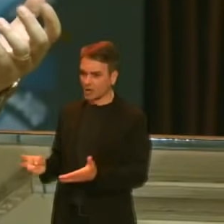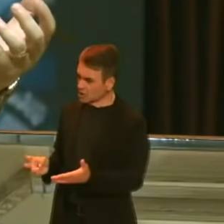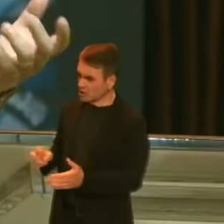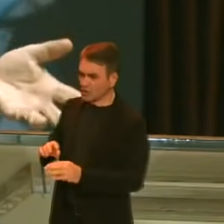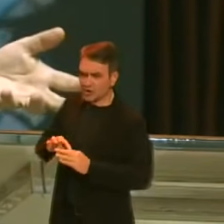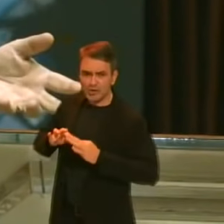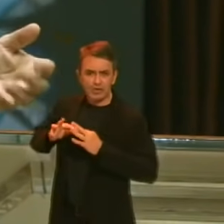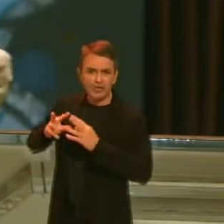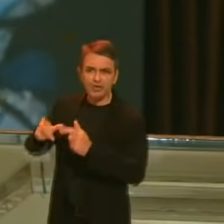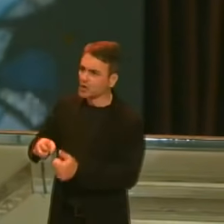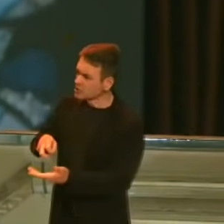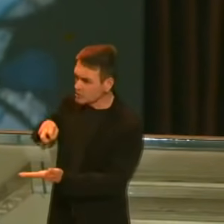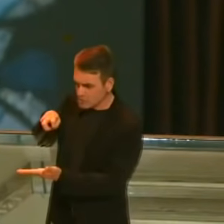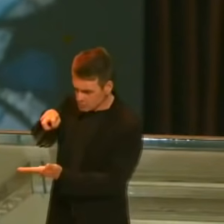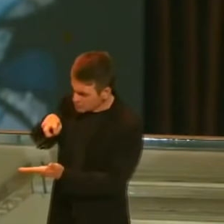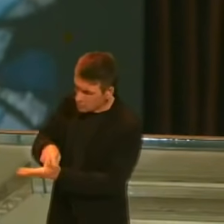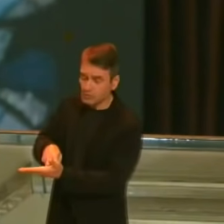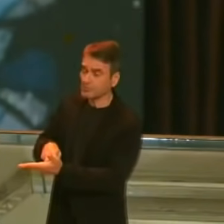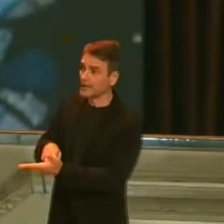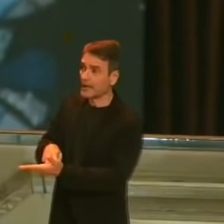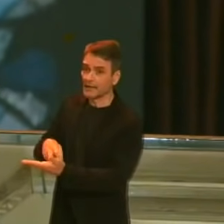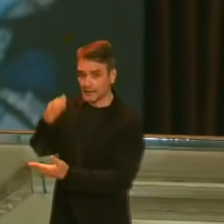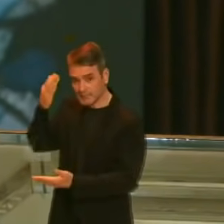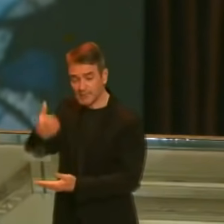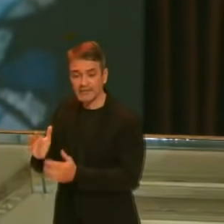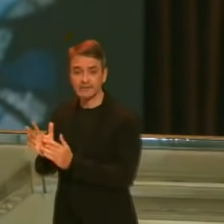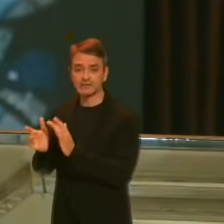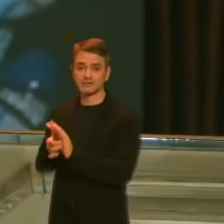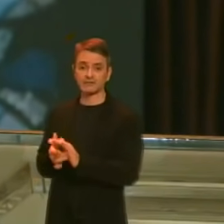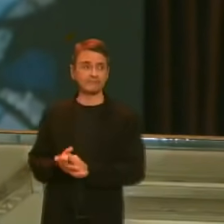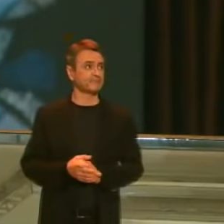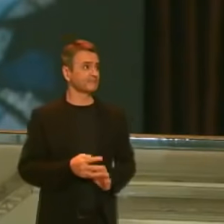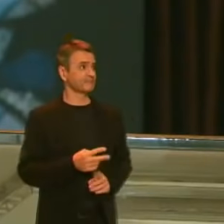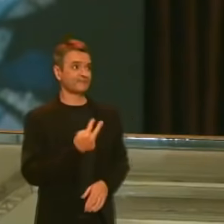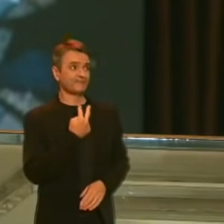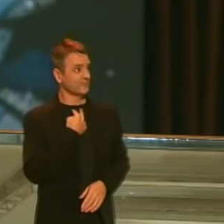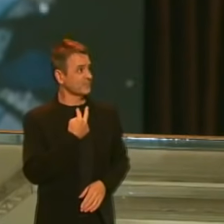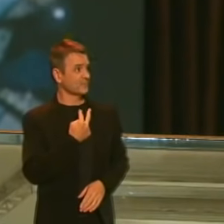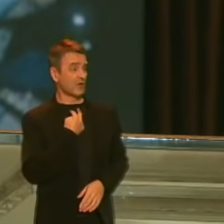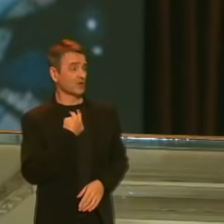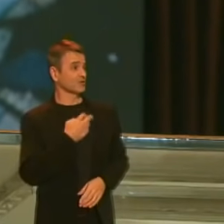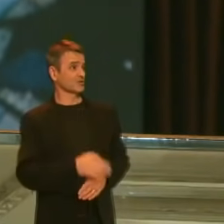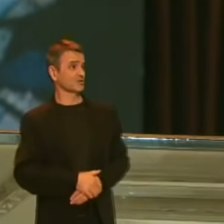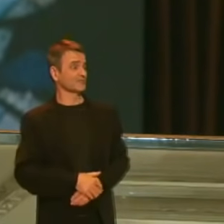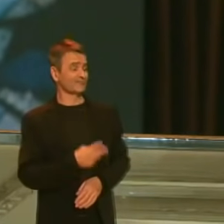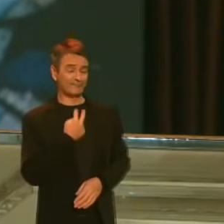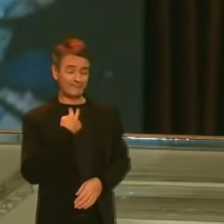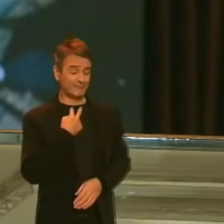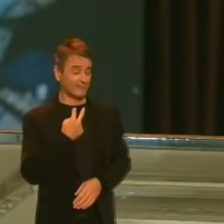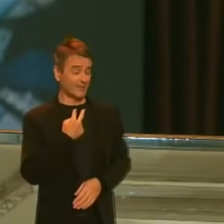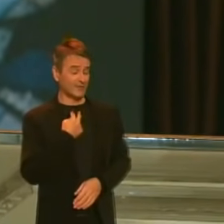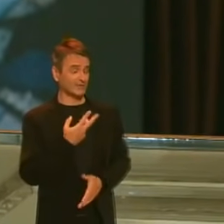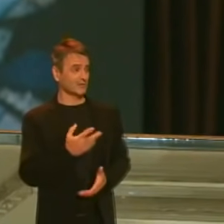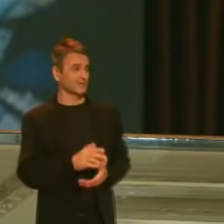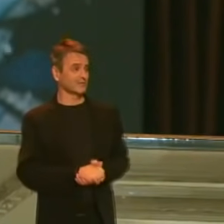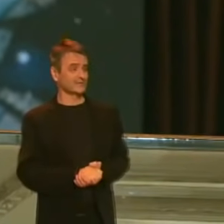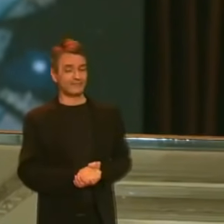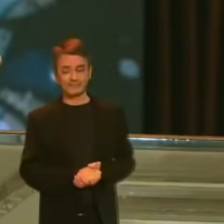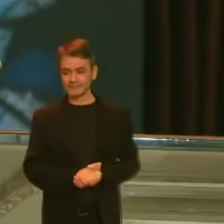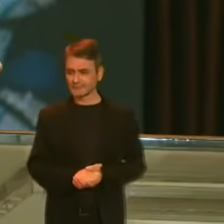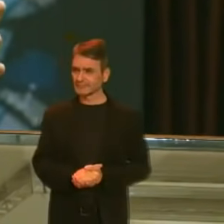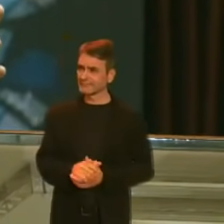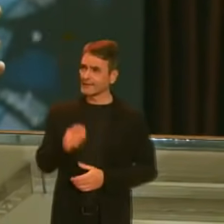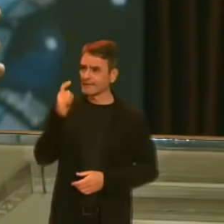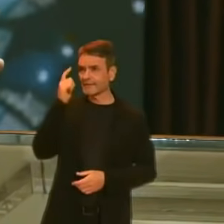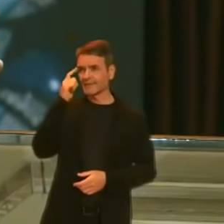se dobrar diante dele. E ela dizia, não posso. Eu não posso fazer isso. E eu fico pensando